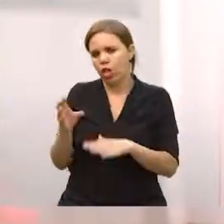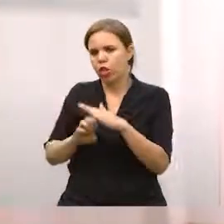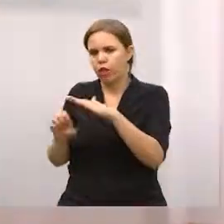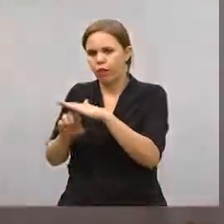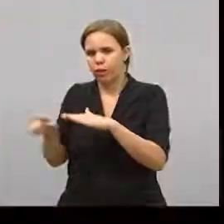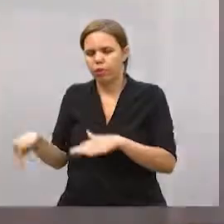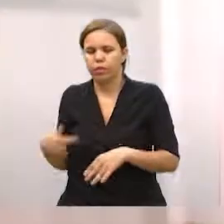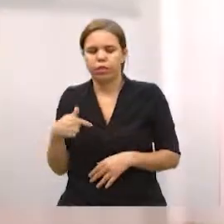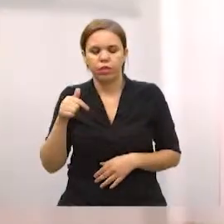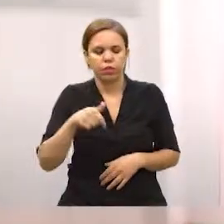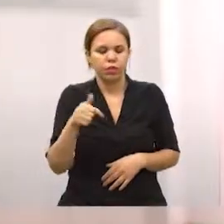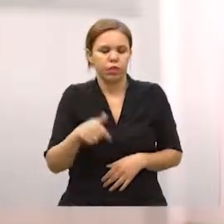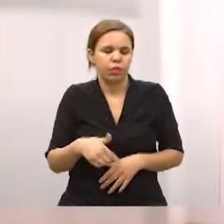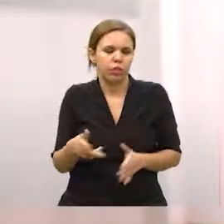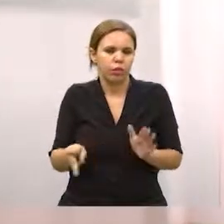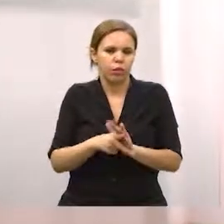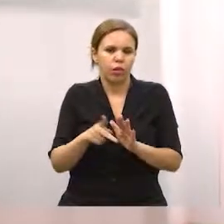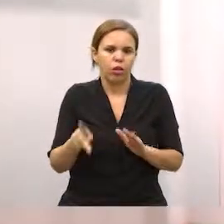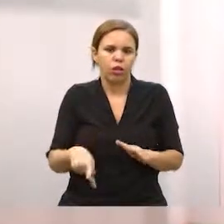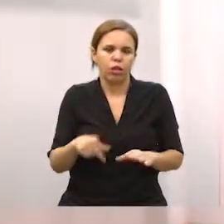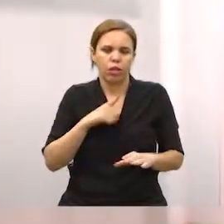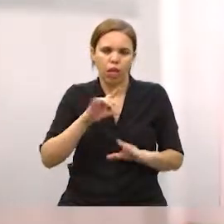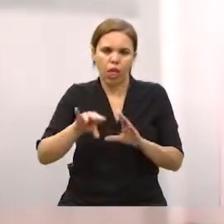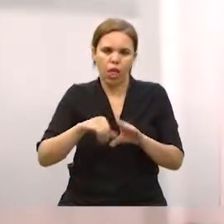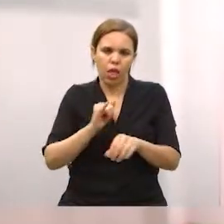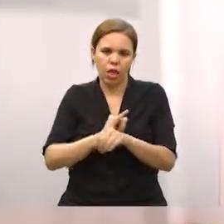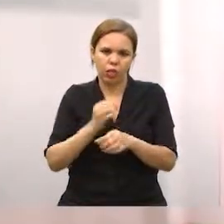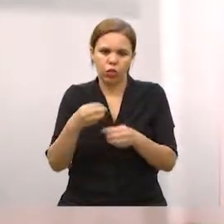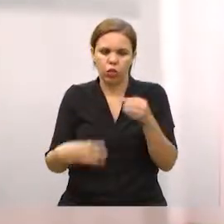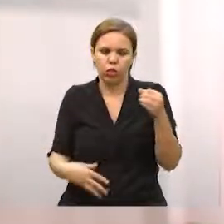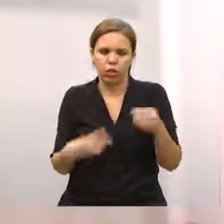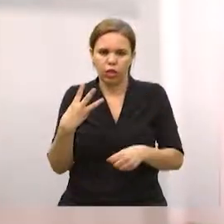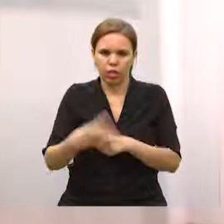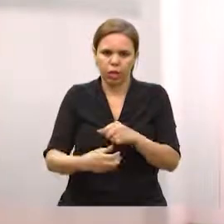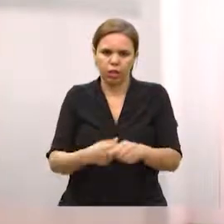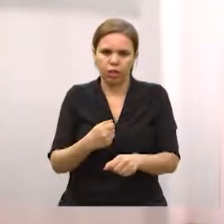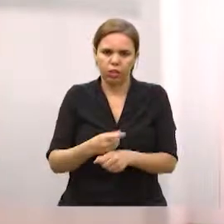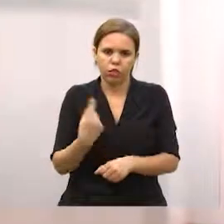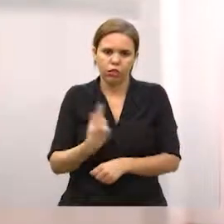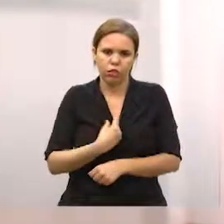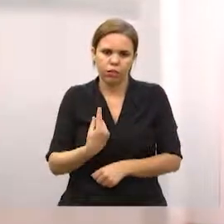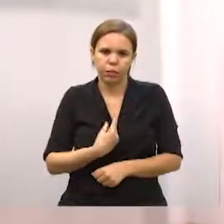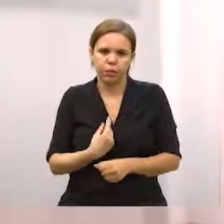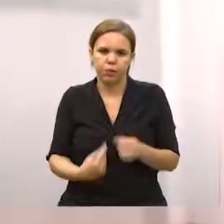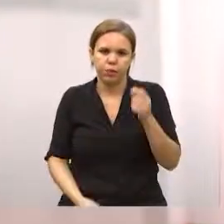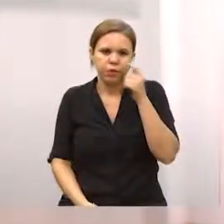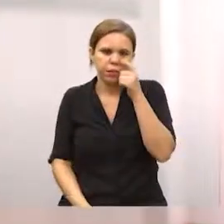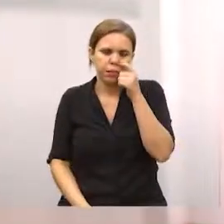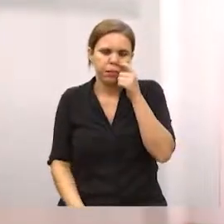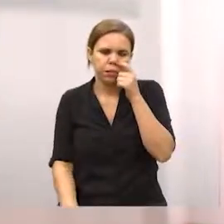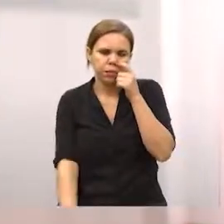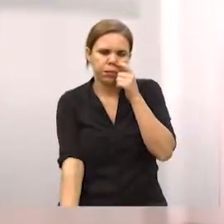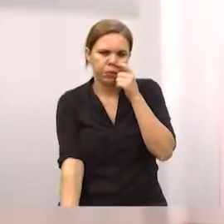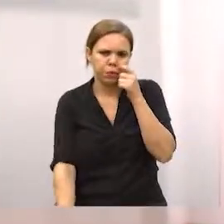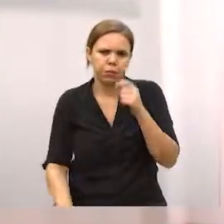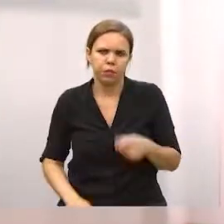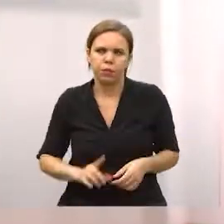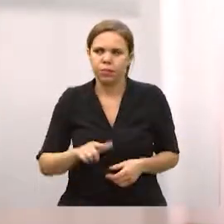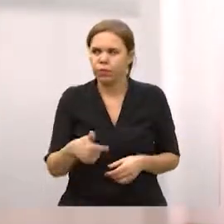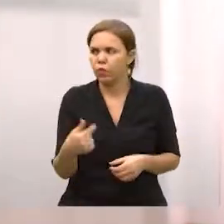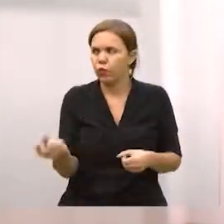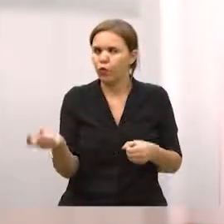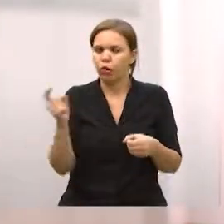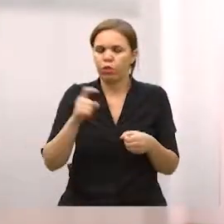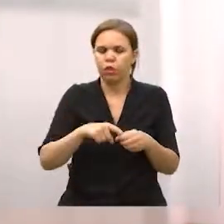nova empresa. O quintal ficou ainda como um canal de conteúdo por 3 anos, eu tocando sozinha.